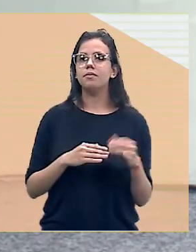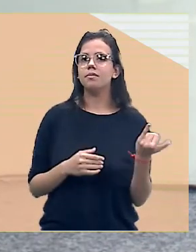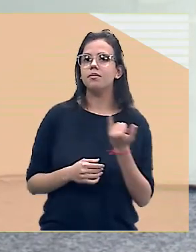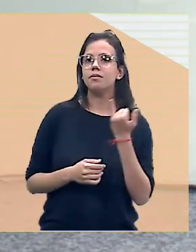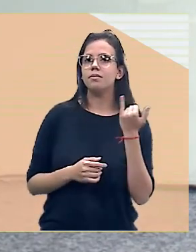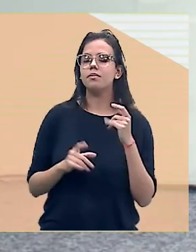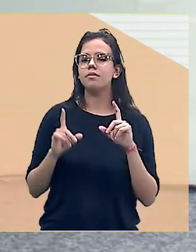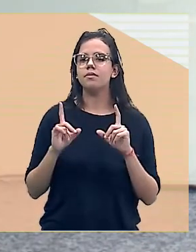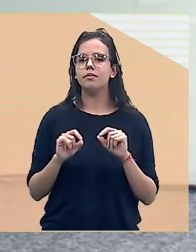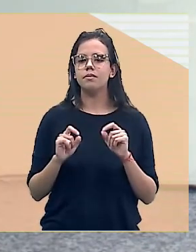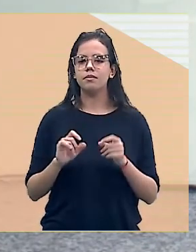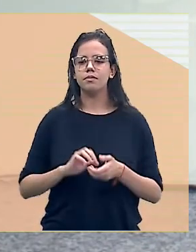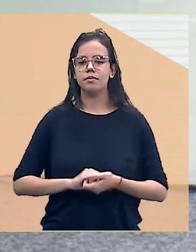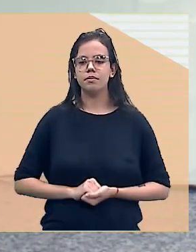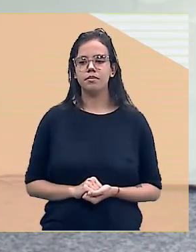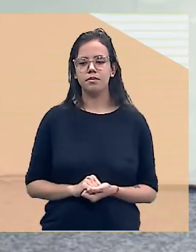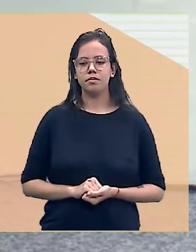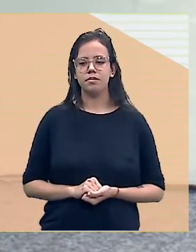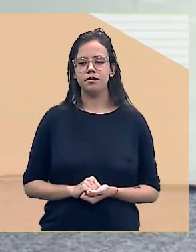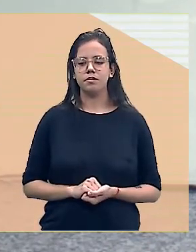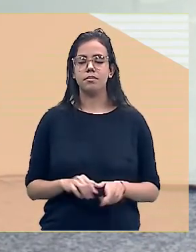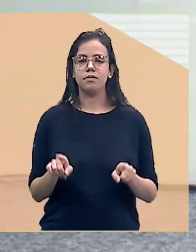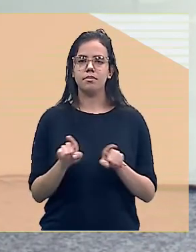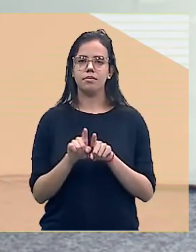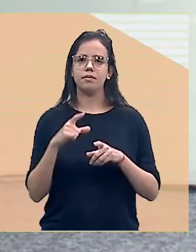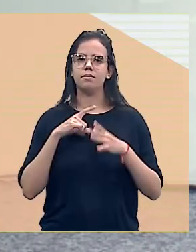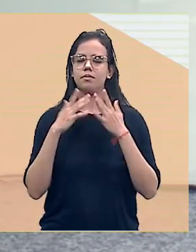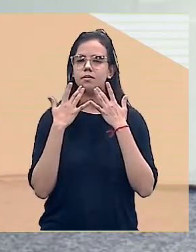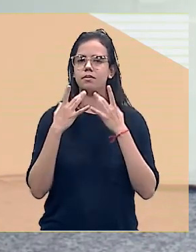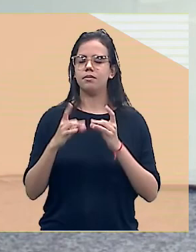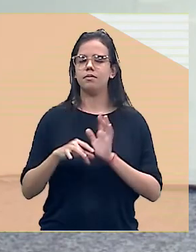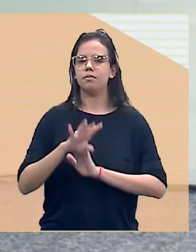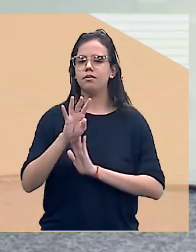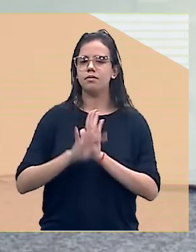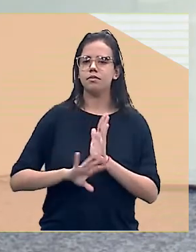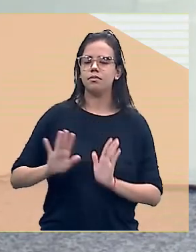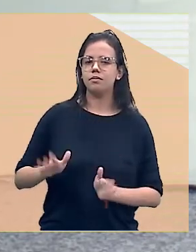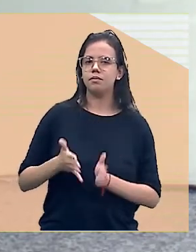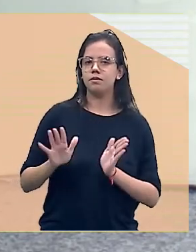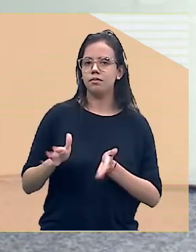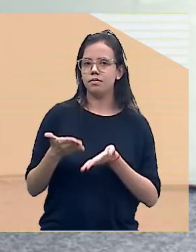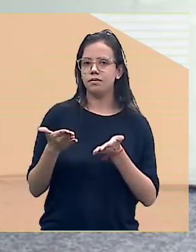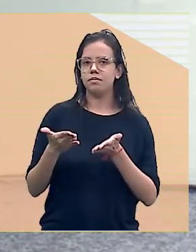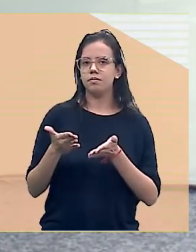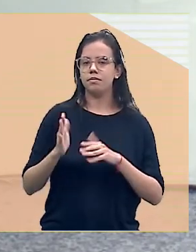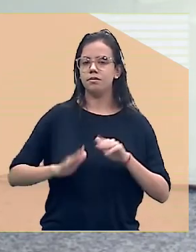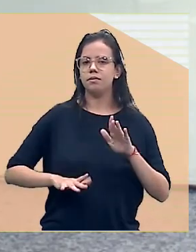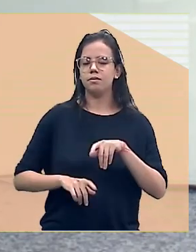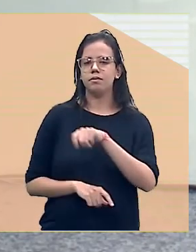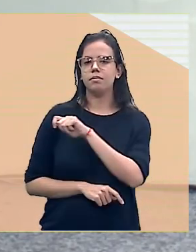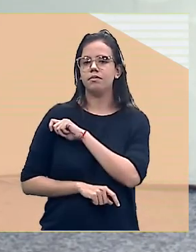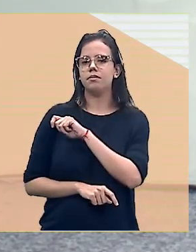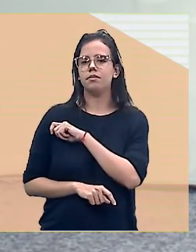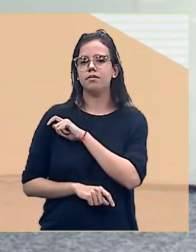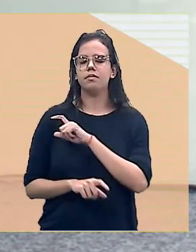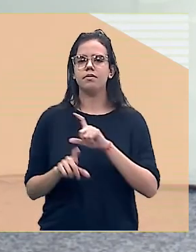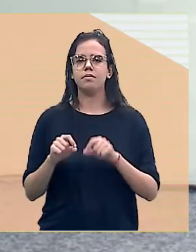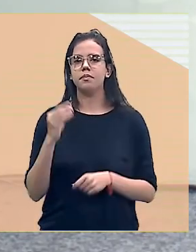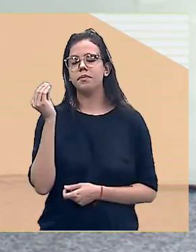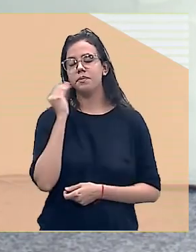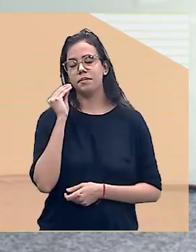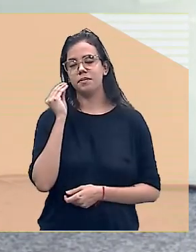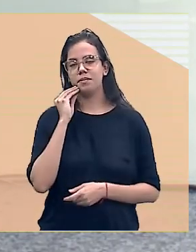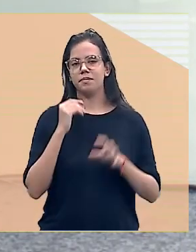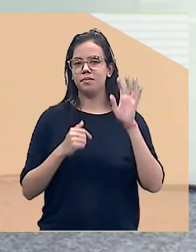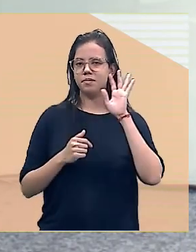importante também gente é você atentar para os textos motivadores Às vezes o aluno tá entendendo fica